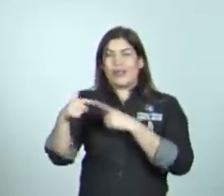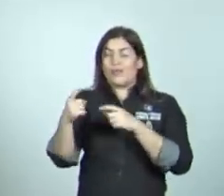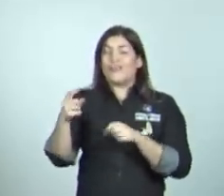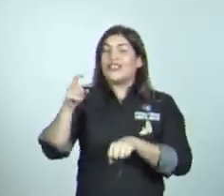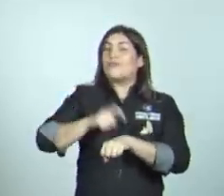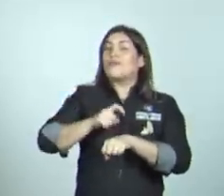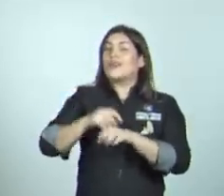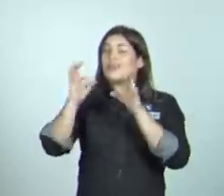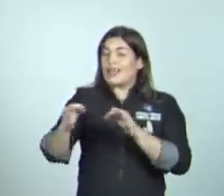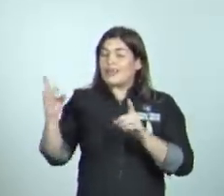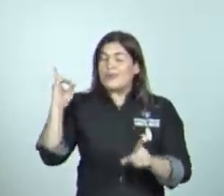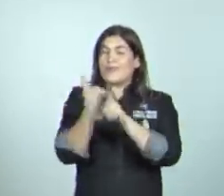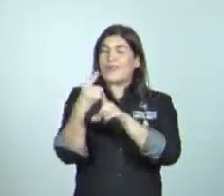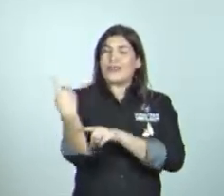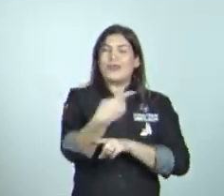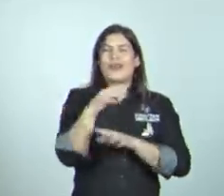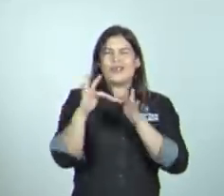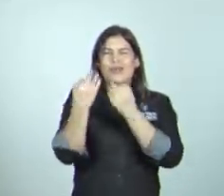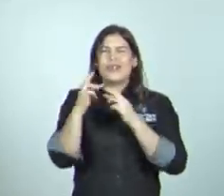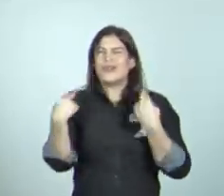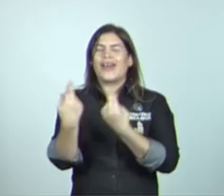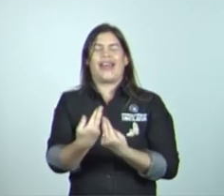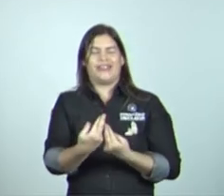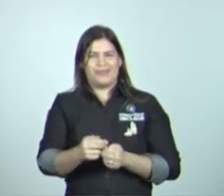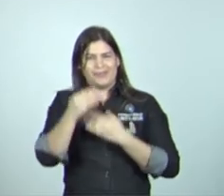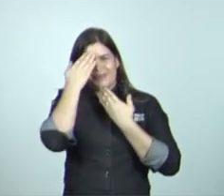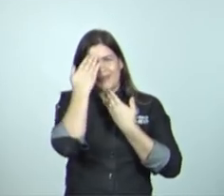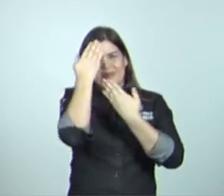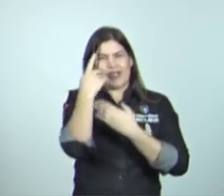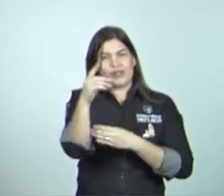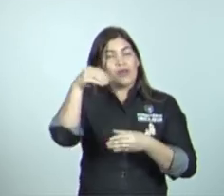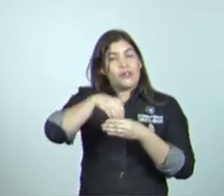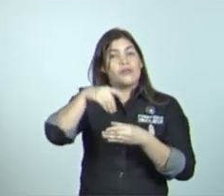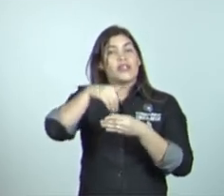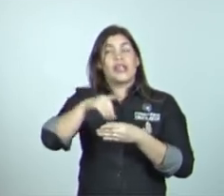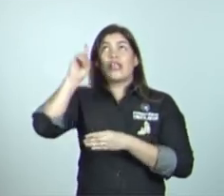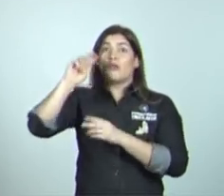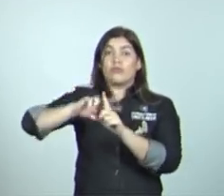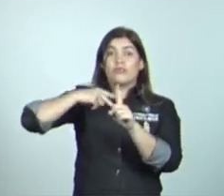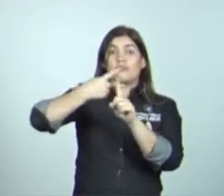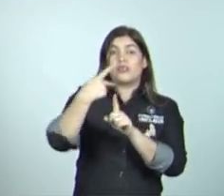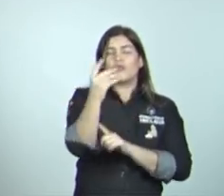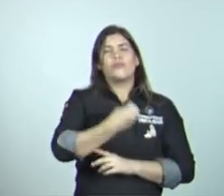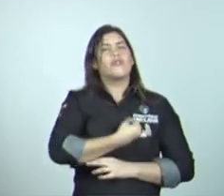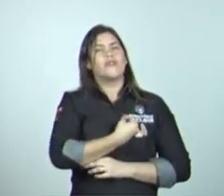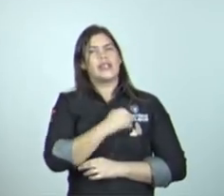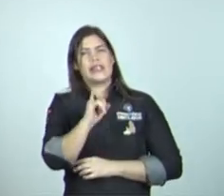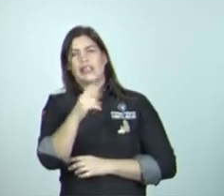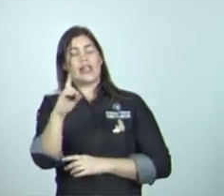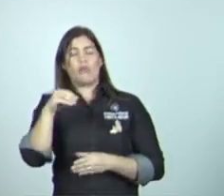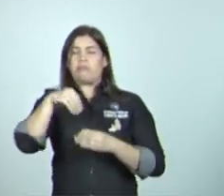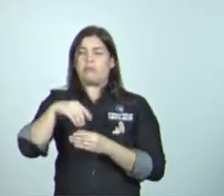família de jesus da família do reino unido muito obrigado pela sua contribuição que deus multiplique sobre a tua vida se você não